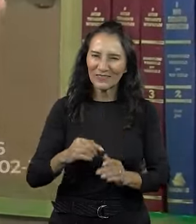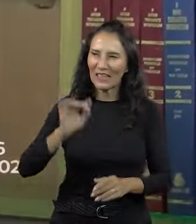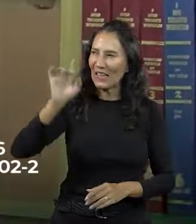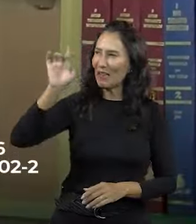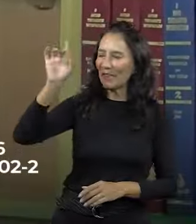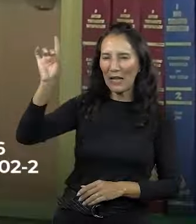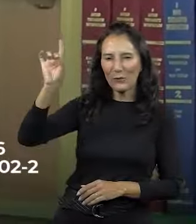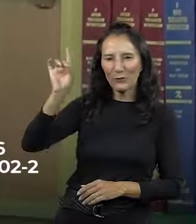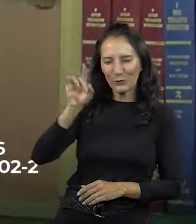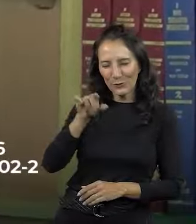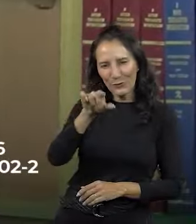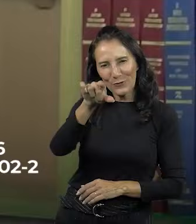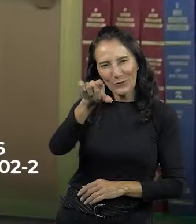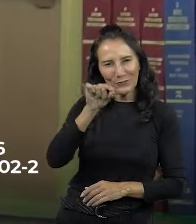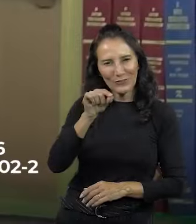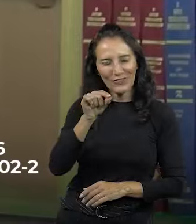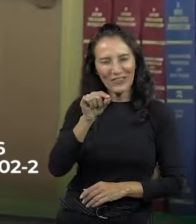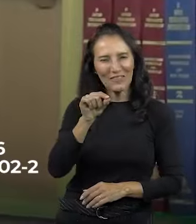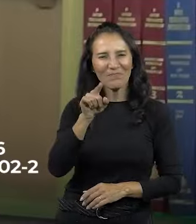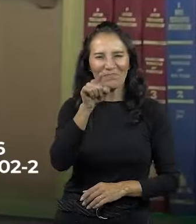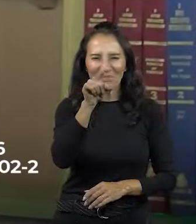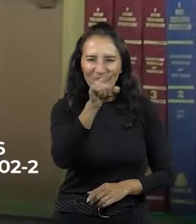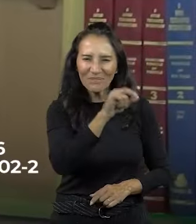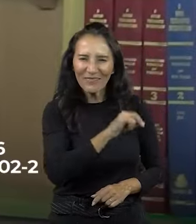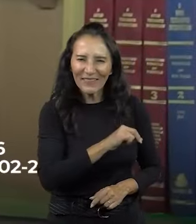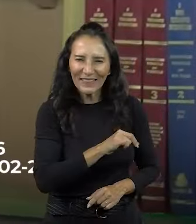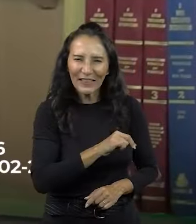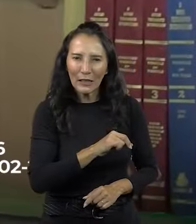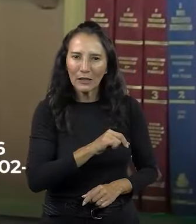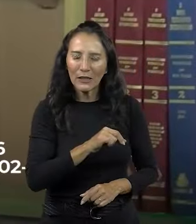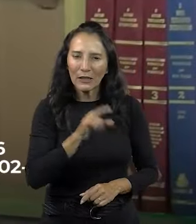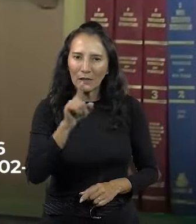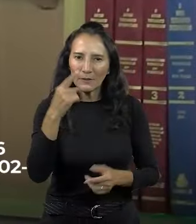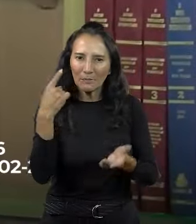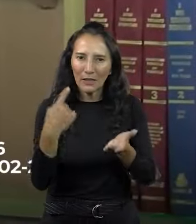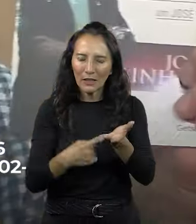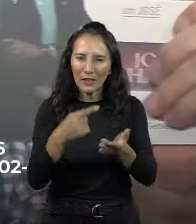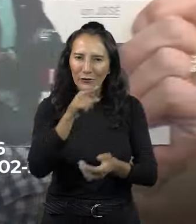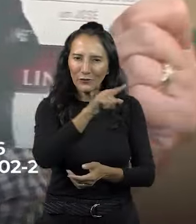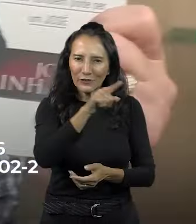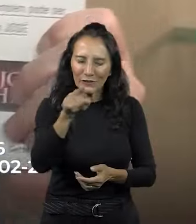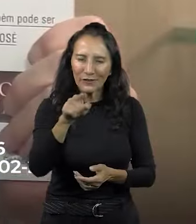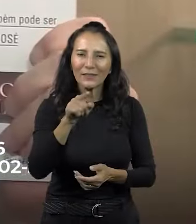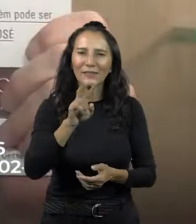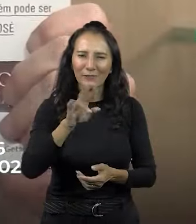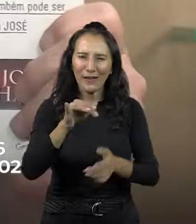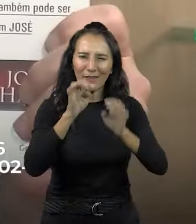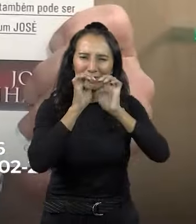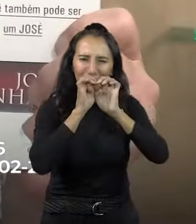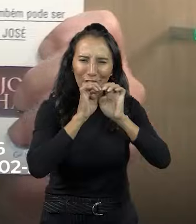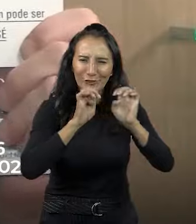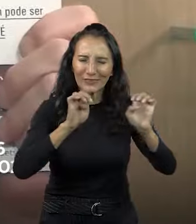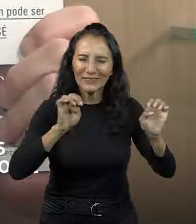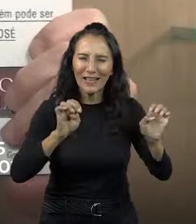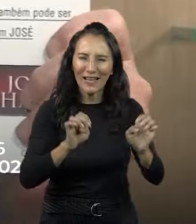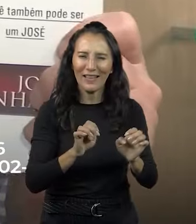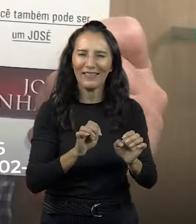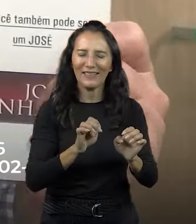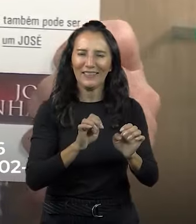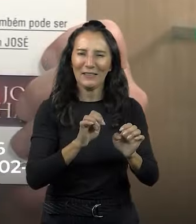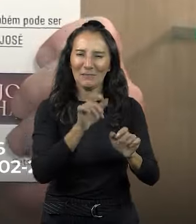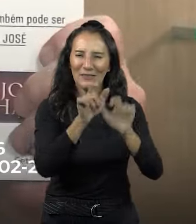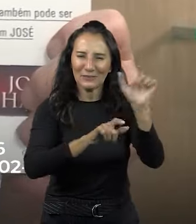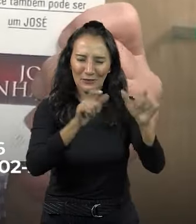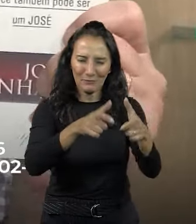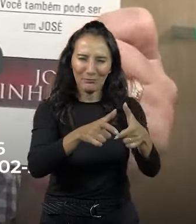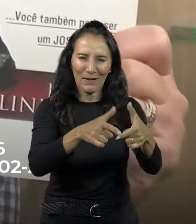determinei que vocês possam ter frutos constantes então você que está me assistindo você que